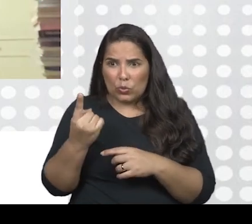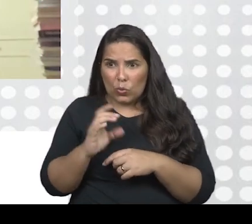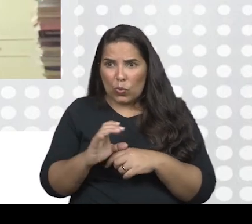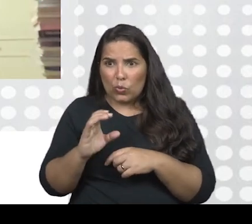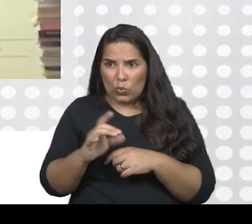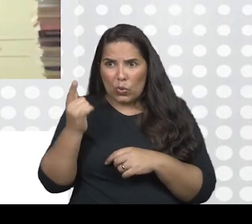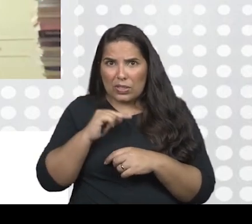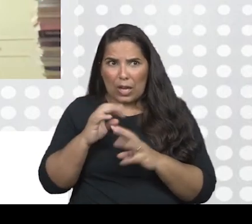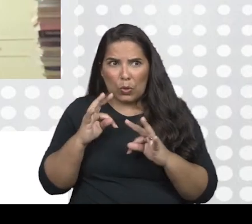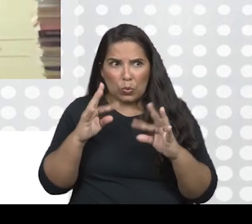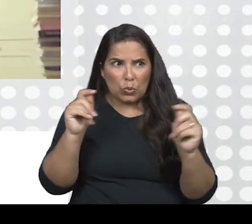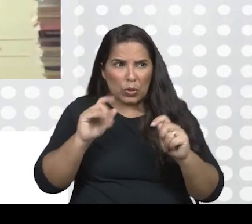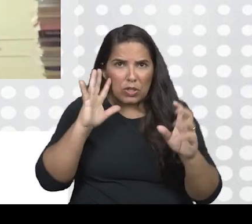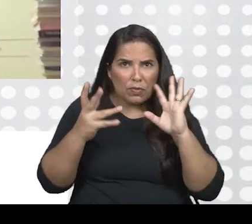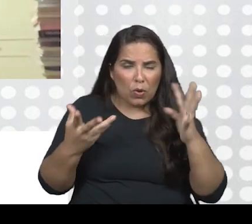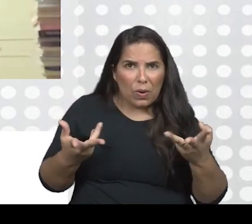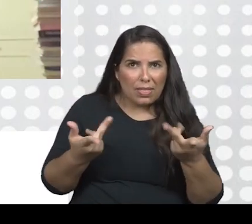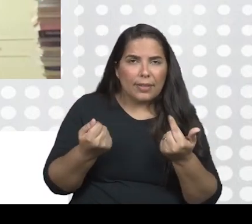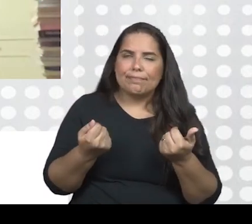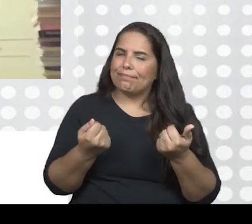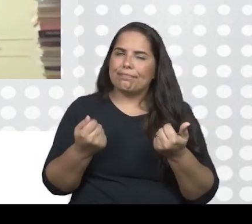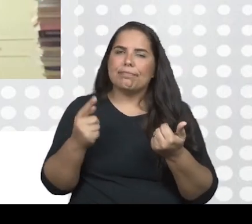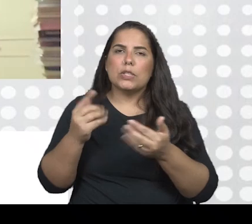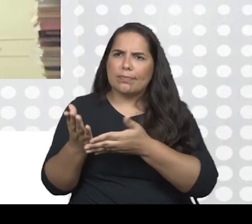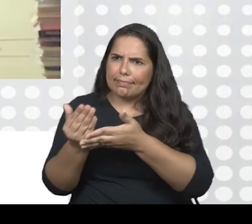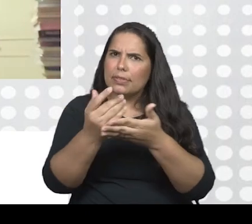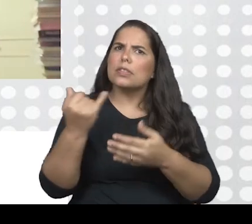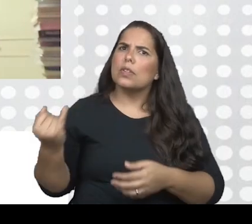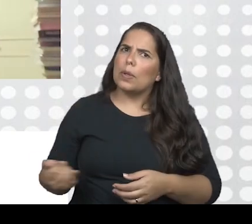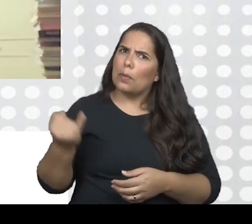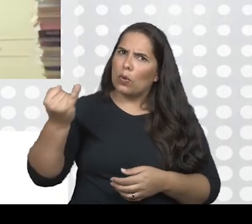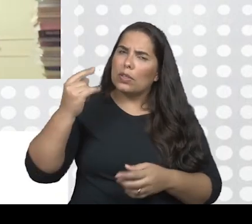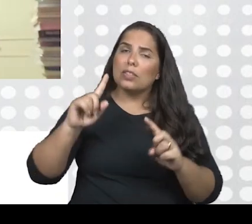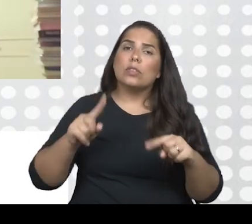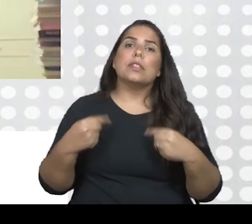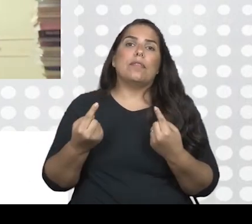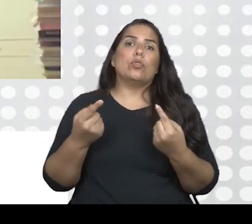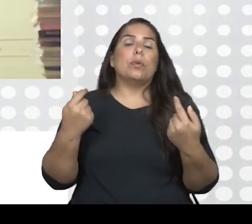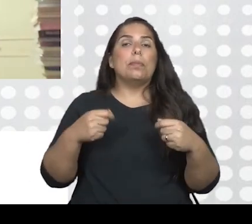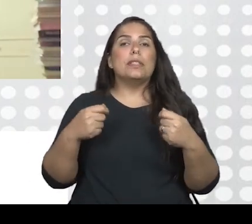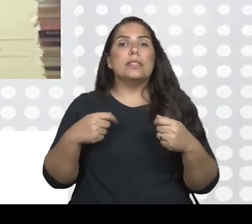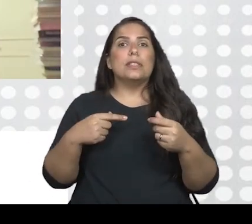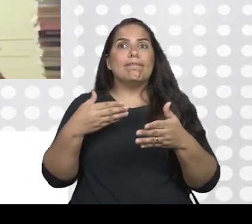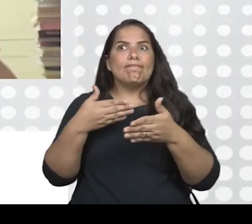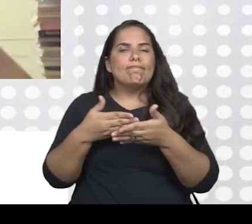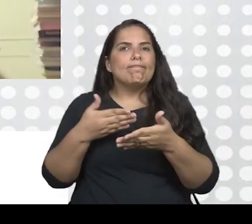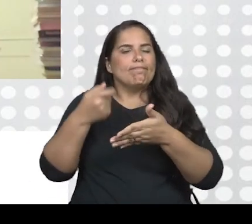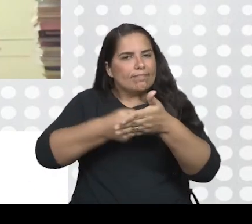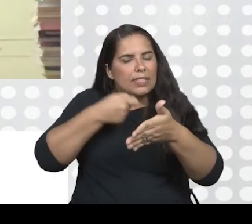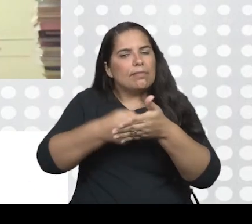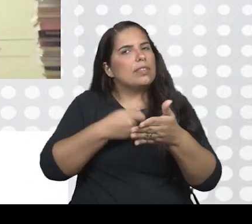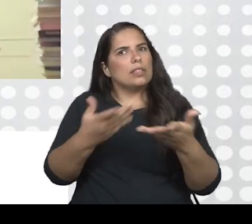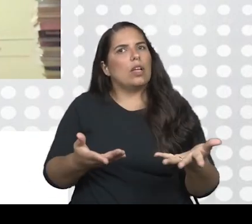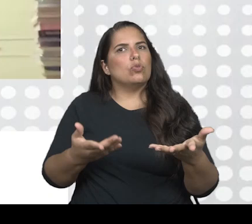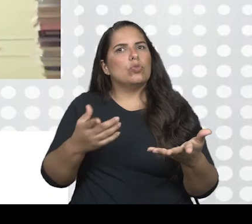curso consegue dar conta com qualidade. Então, são dados importantes e que são desafios que precisam ser enfrentados de maneira